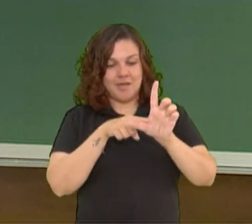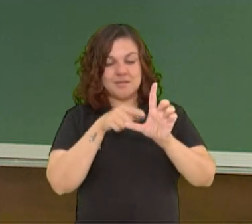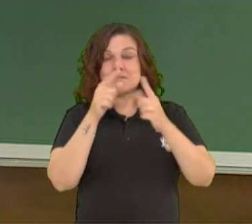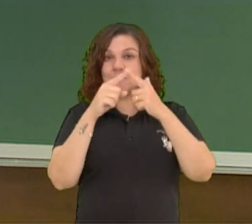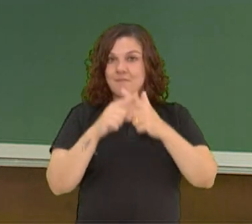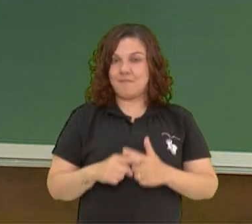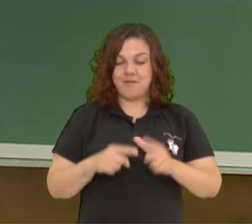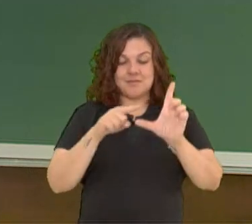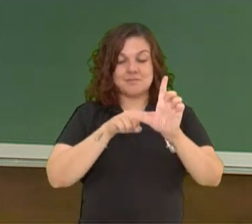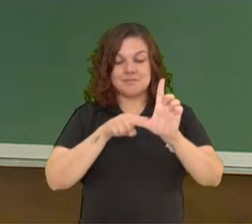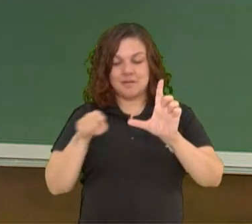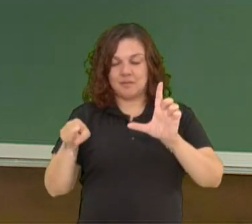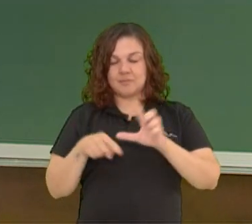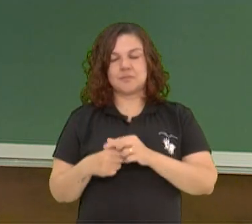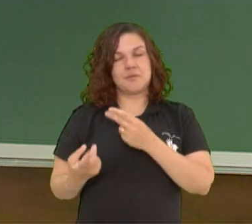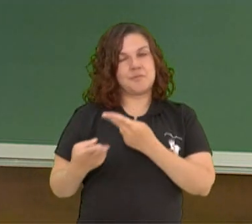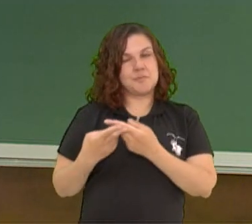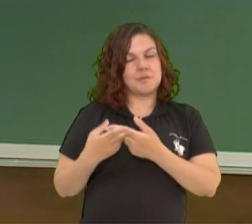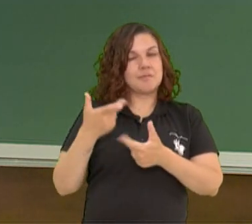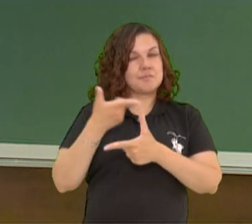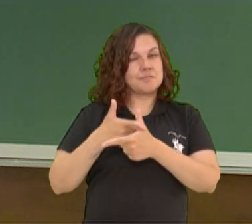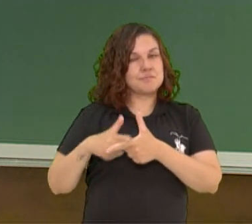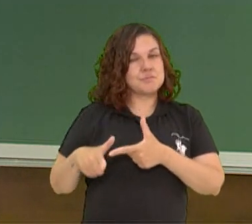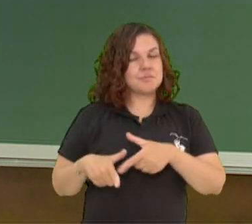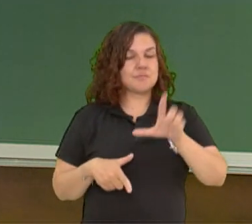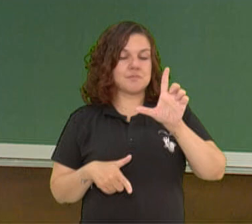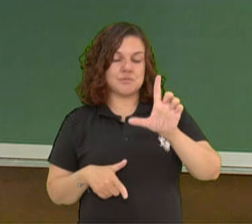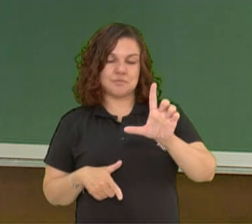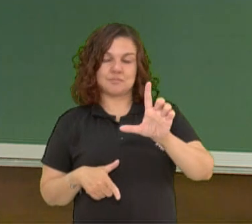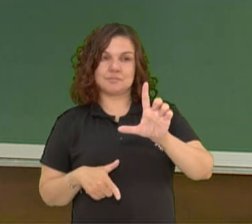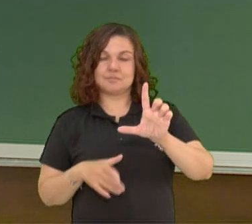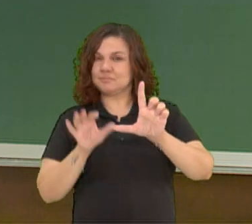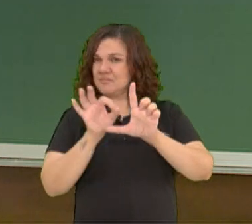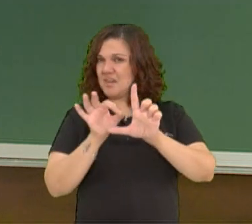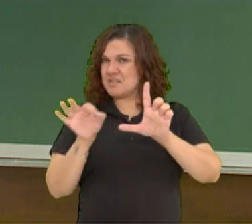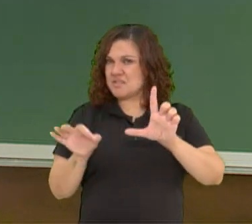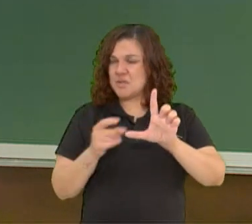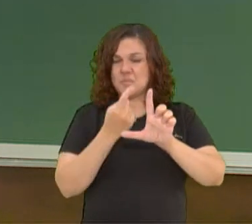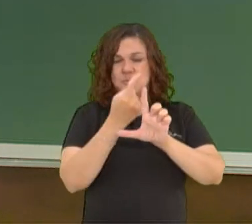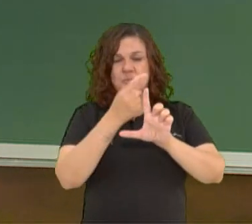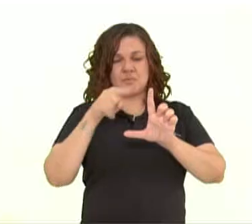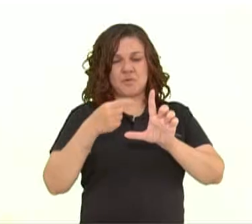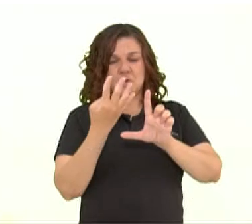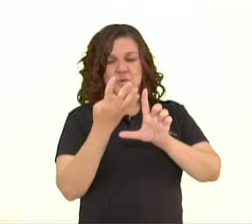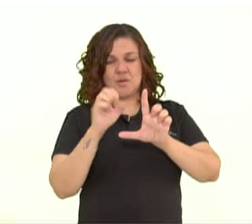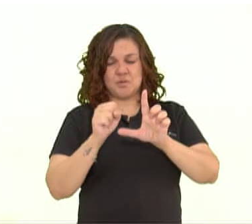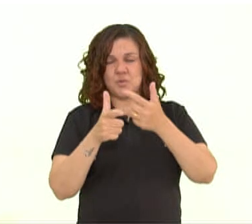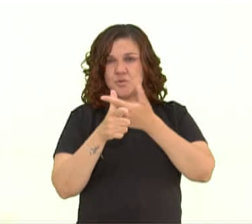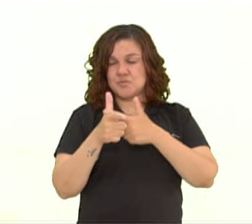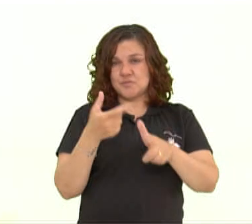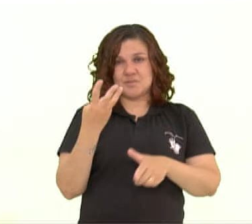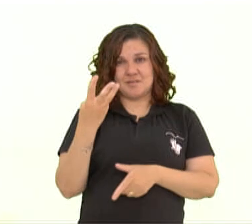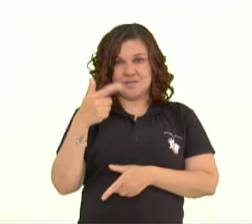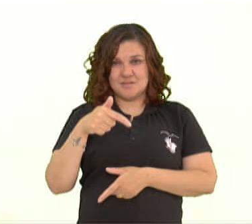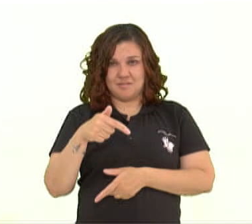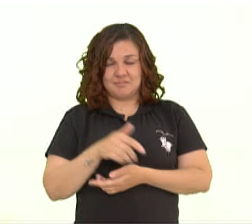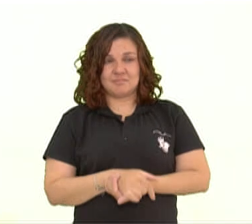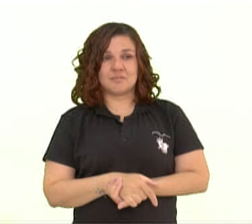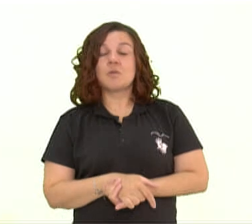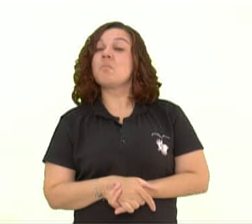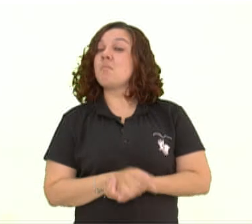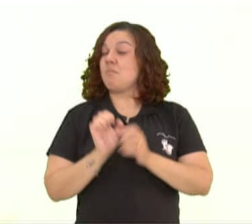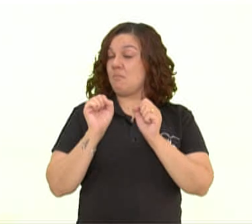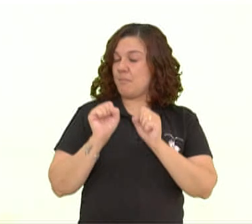vamos usar essa informação. Então, dividindo, né, bem simples, é só fazer 1,48 dividido por 37. Pode fazer